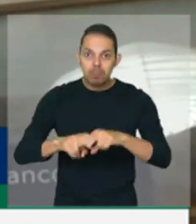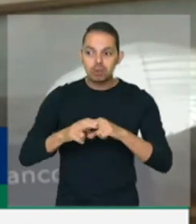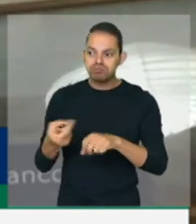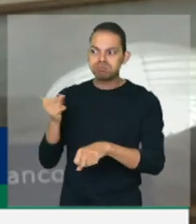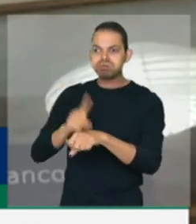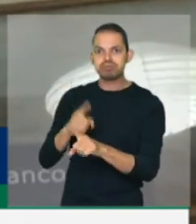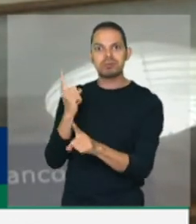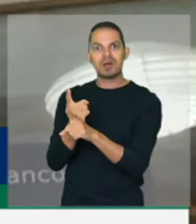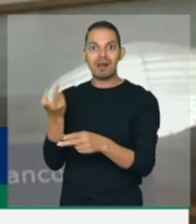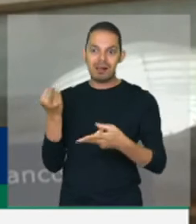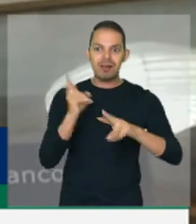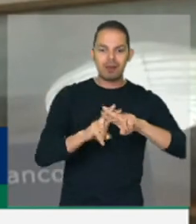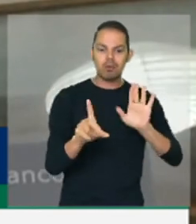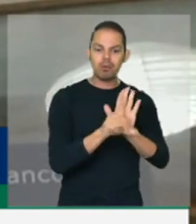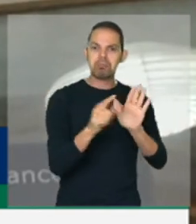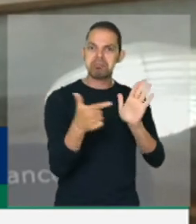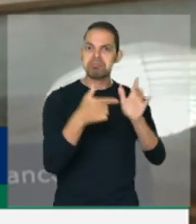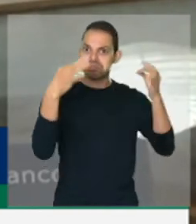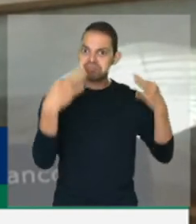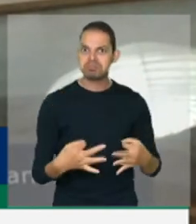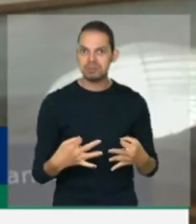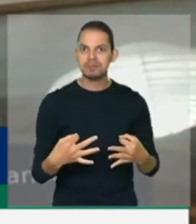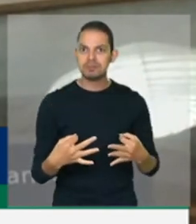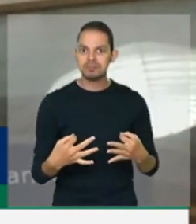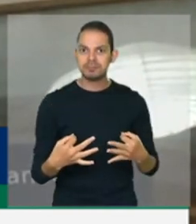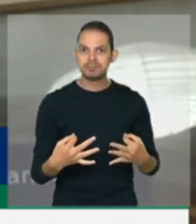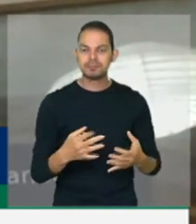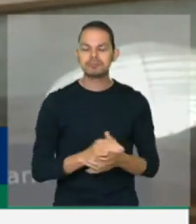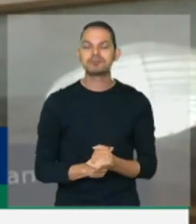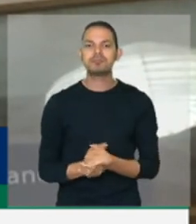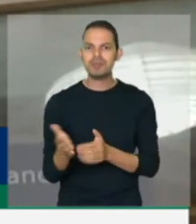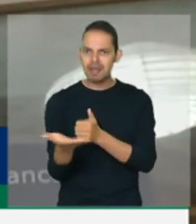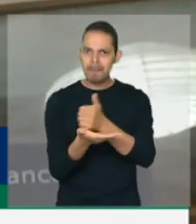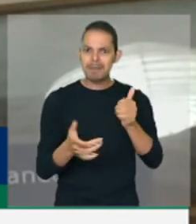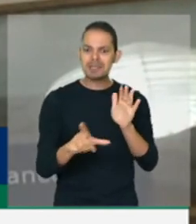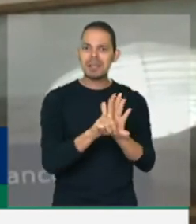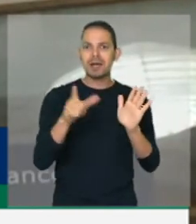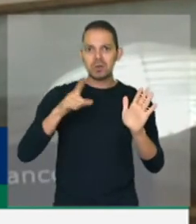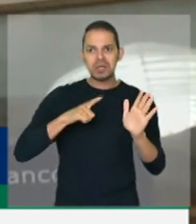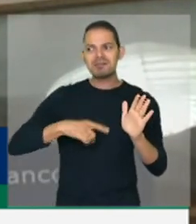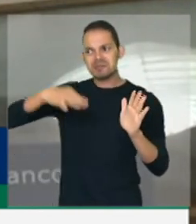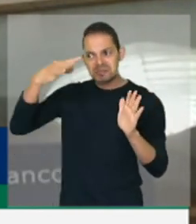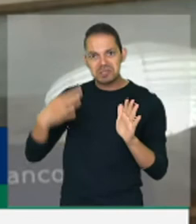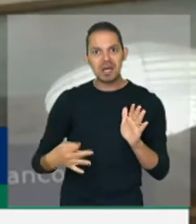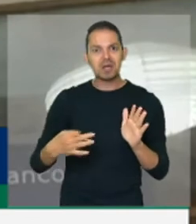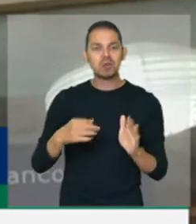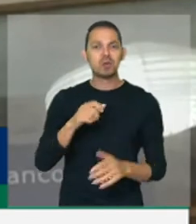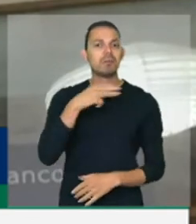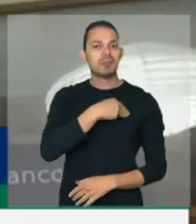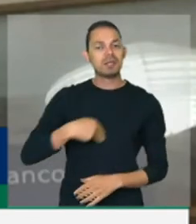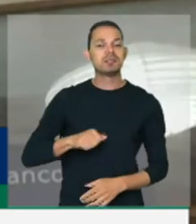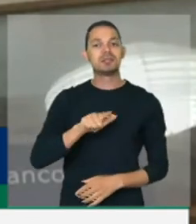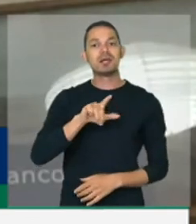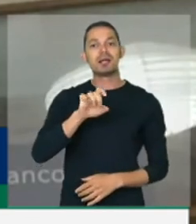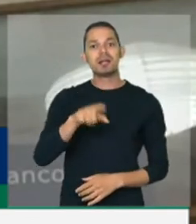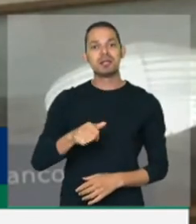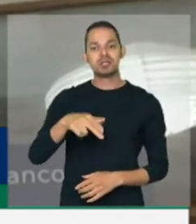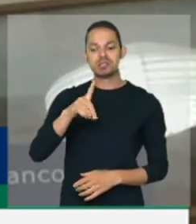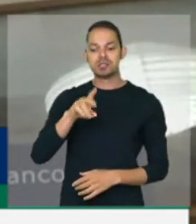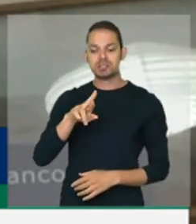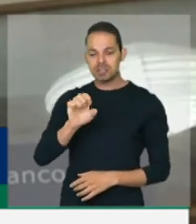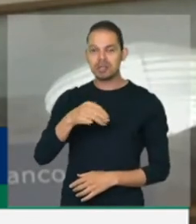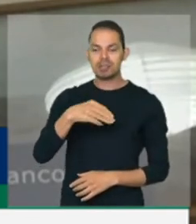isso a prisão é legal. A prisão é legal, tem base legal, está correto o ministro Alexandre Moraes e referendado por